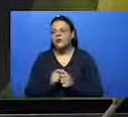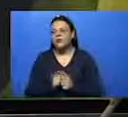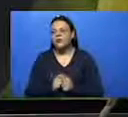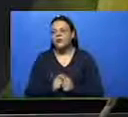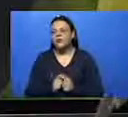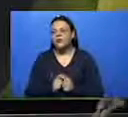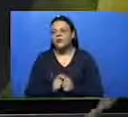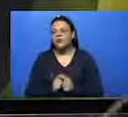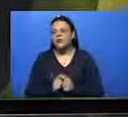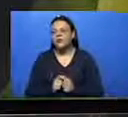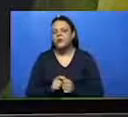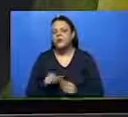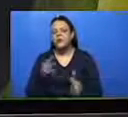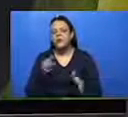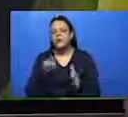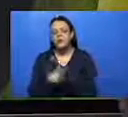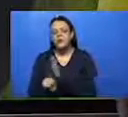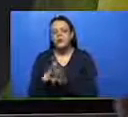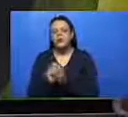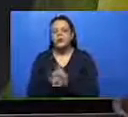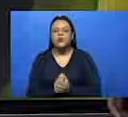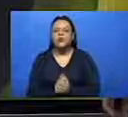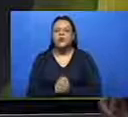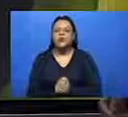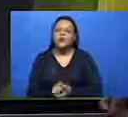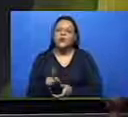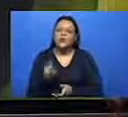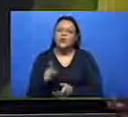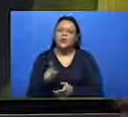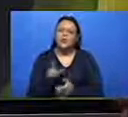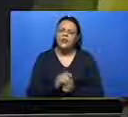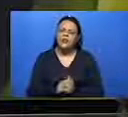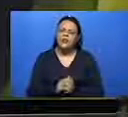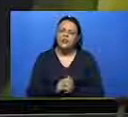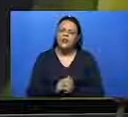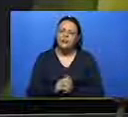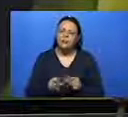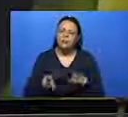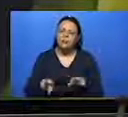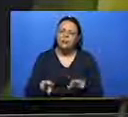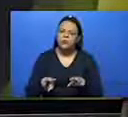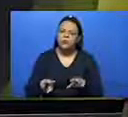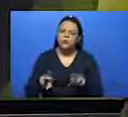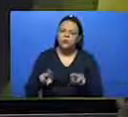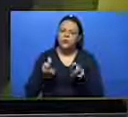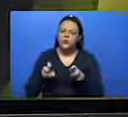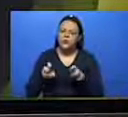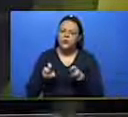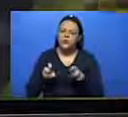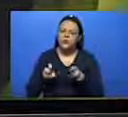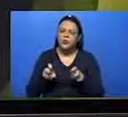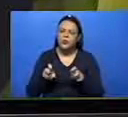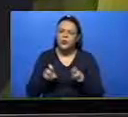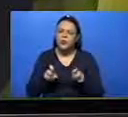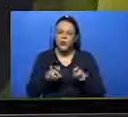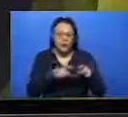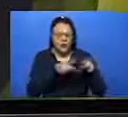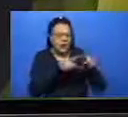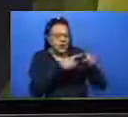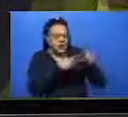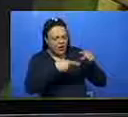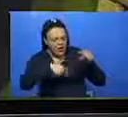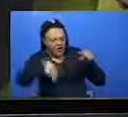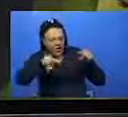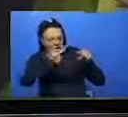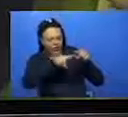Uma pergunta. Vocês já devem ter observado que quase todos os gráficos desse tipo